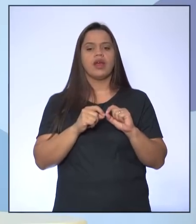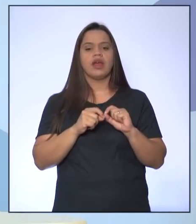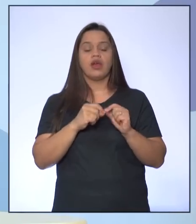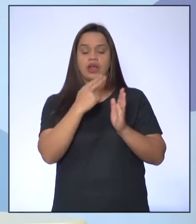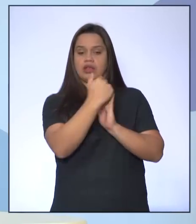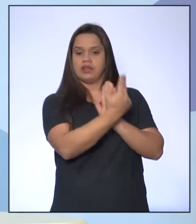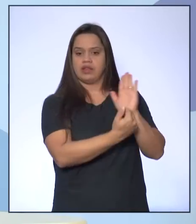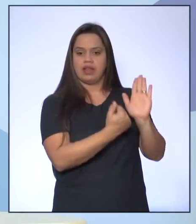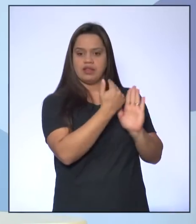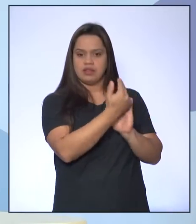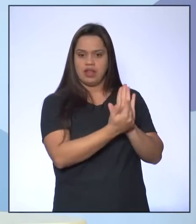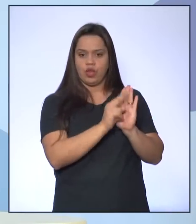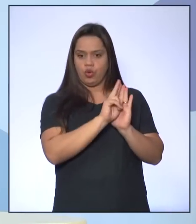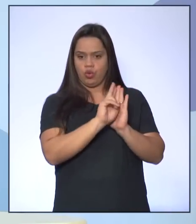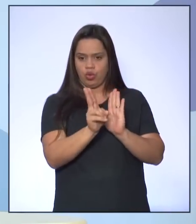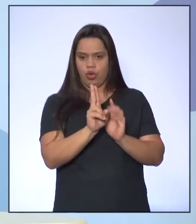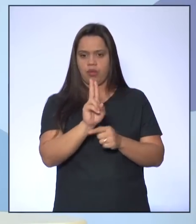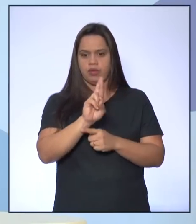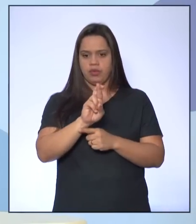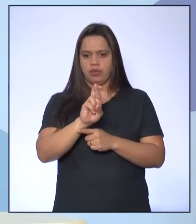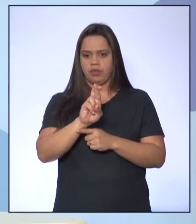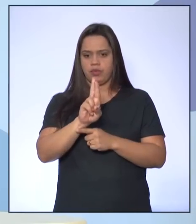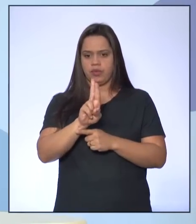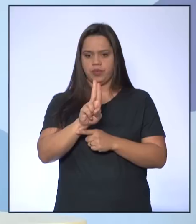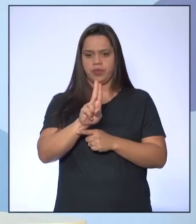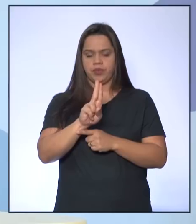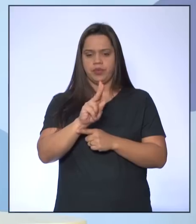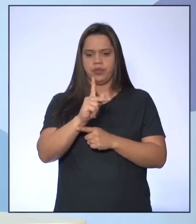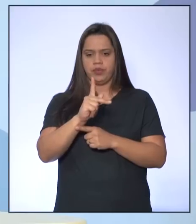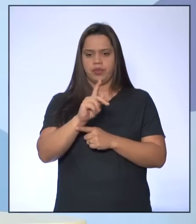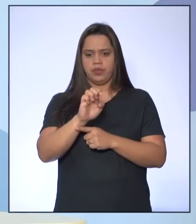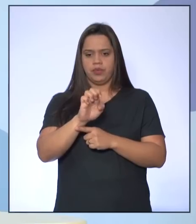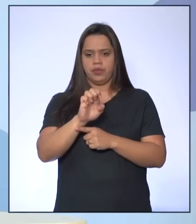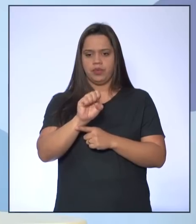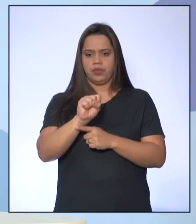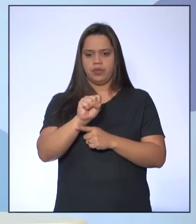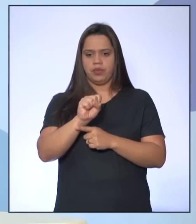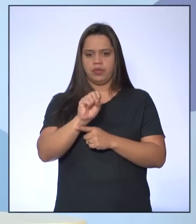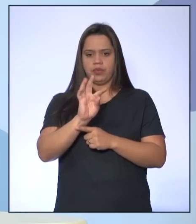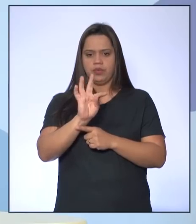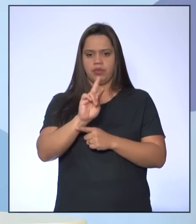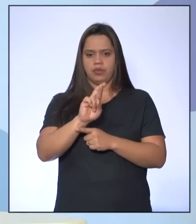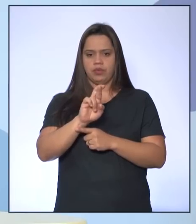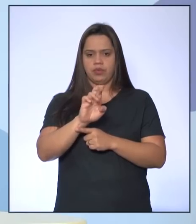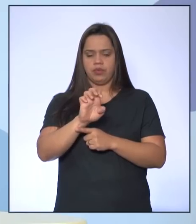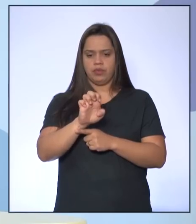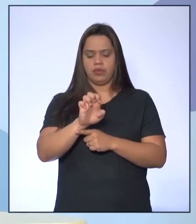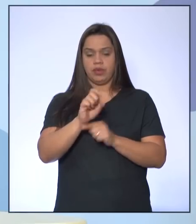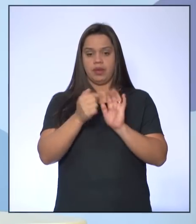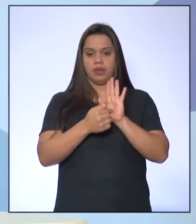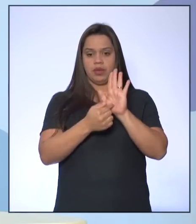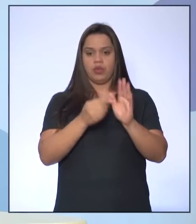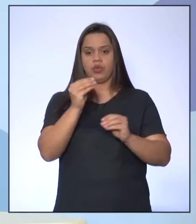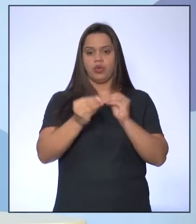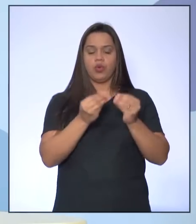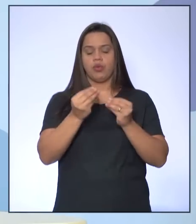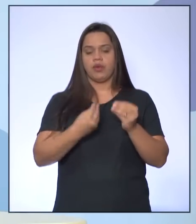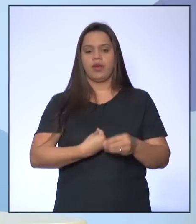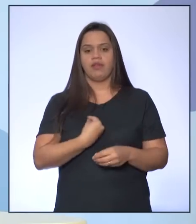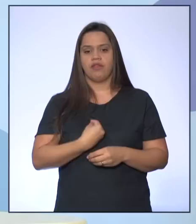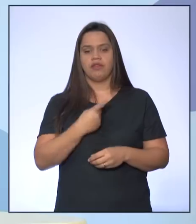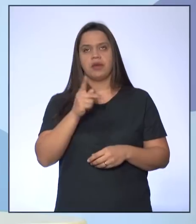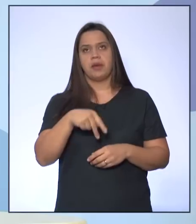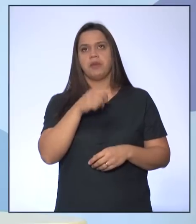desenhos rupestres, que é assim que nós chamamos, eles mostram como aquelas pessoas viviam. Então, geralmente são imagens relacionadas